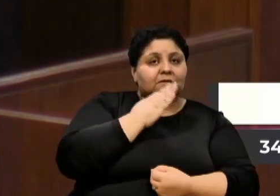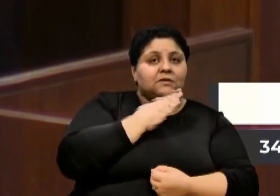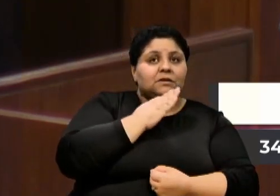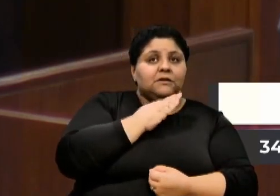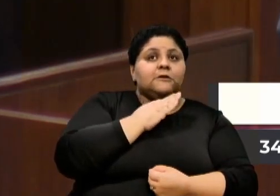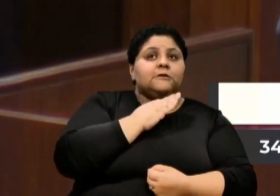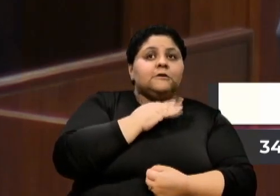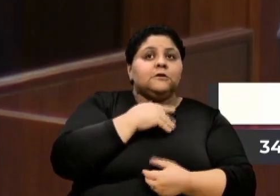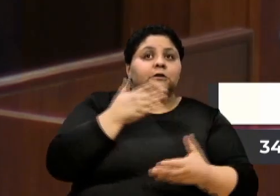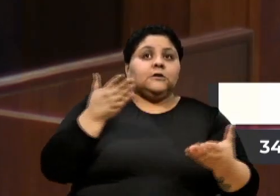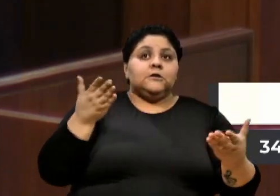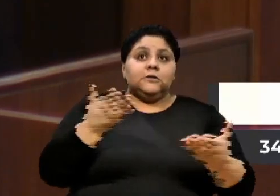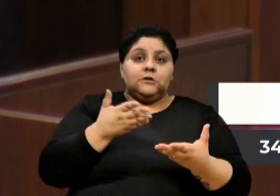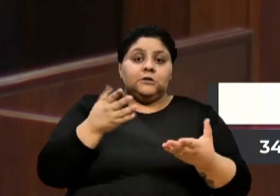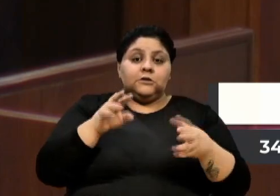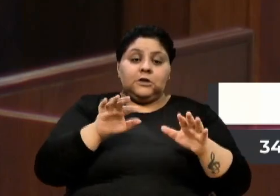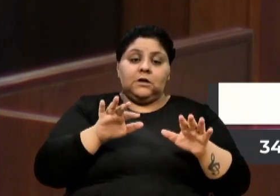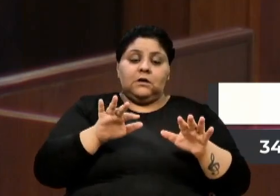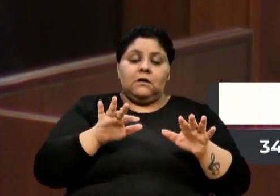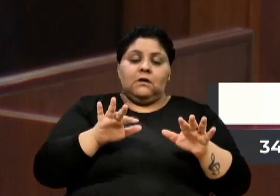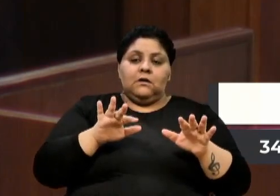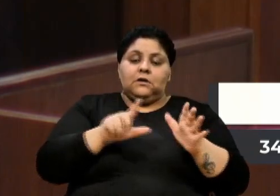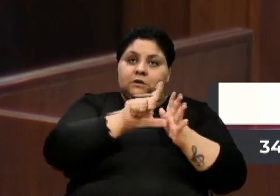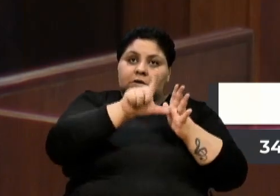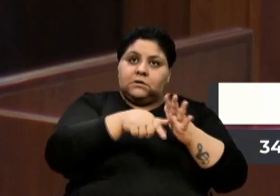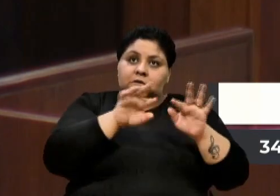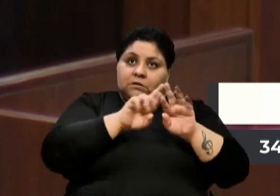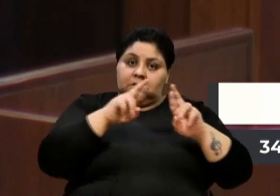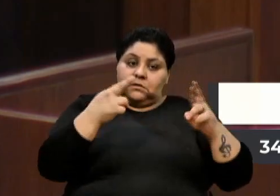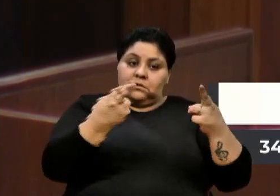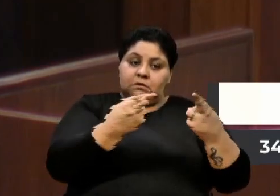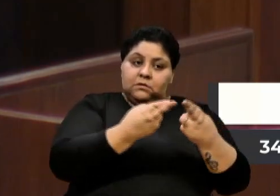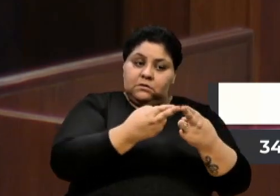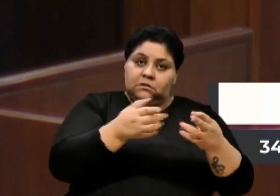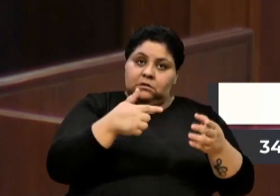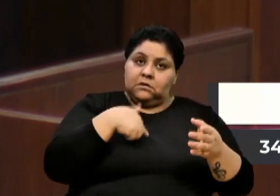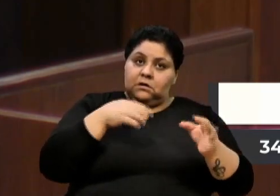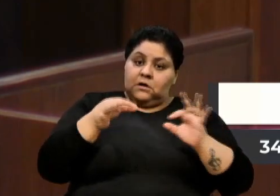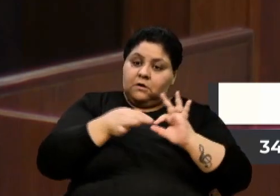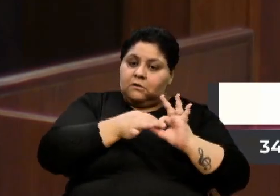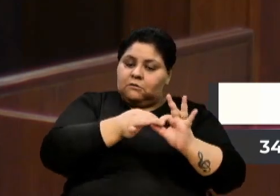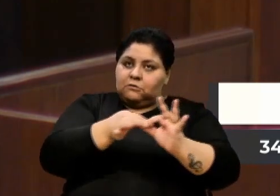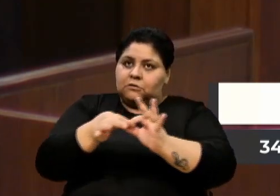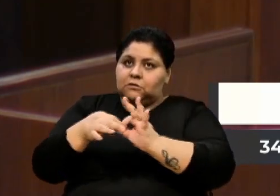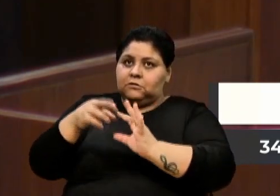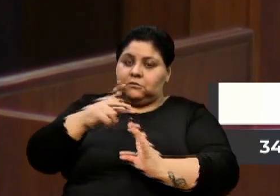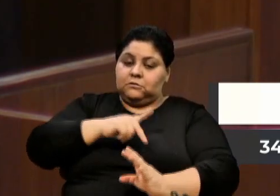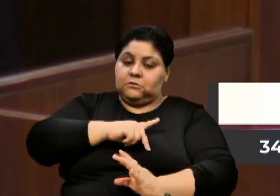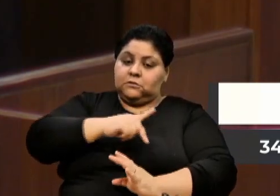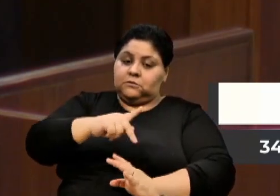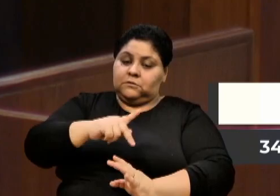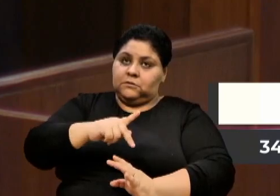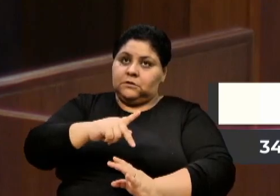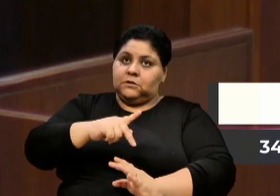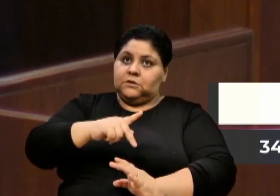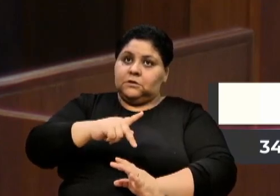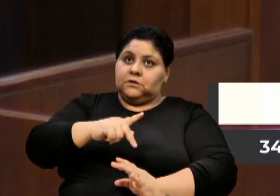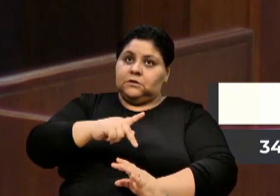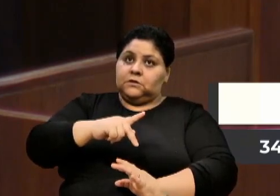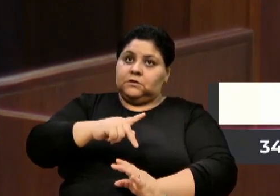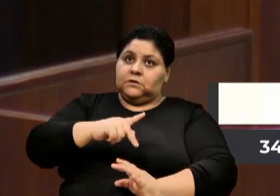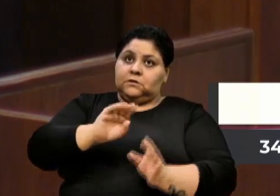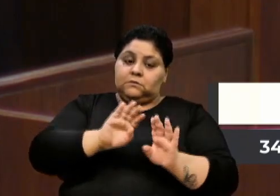aqui a sessão, estarei me reunindo com o nosso presidente da Comissão da Saúde, do qual estou trazendo essa informação recentemente,